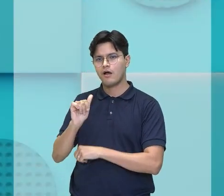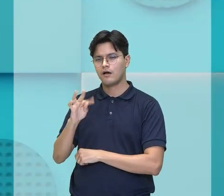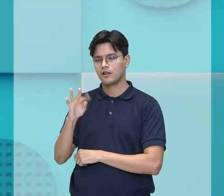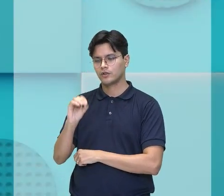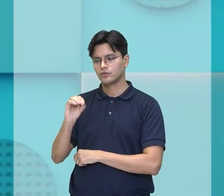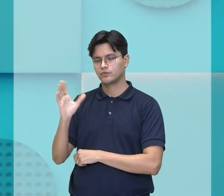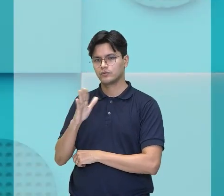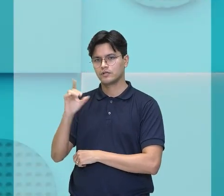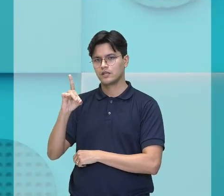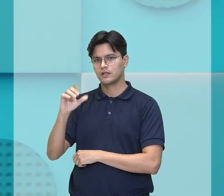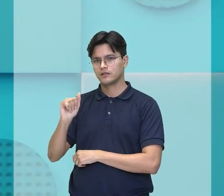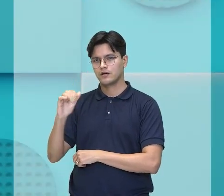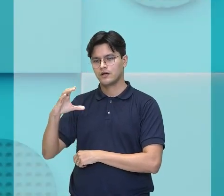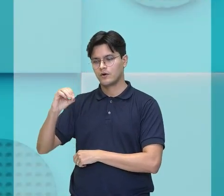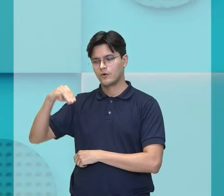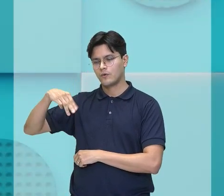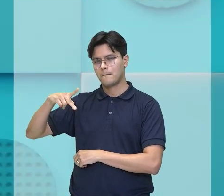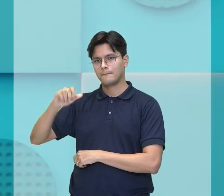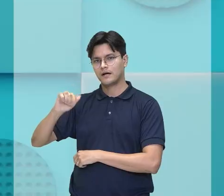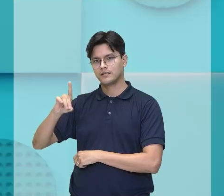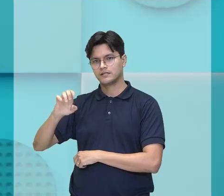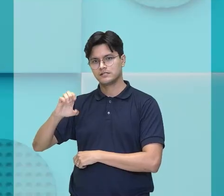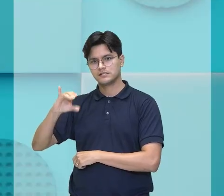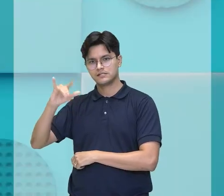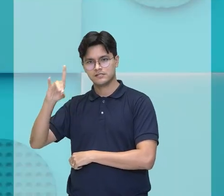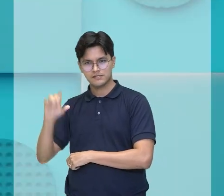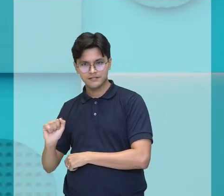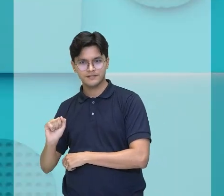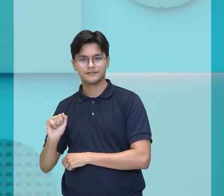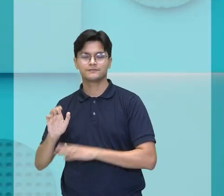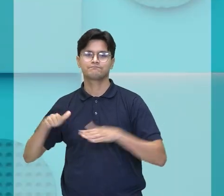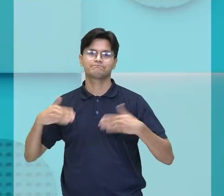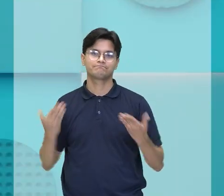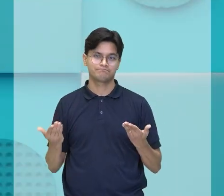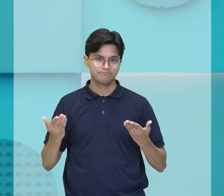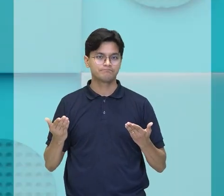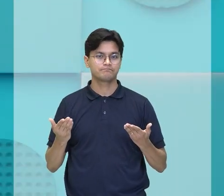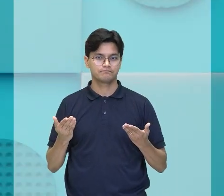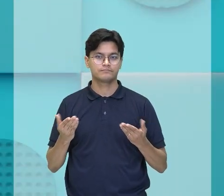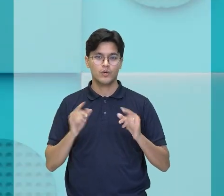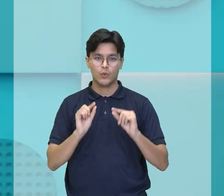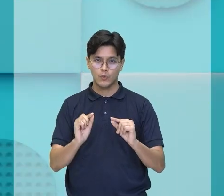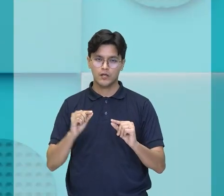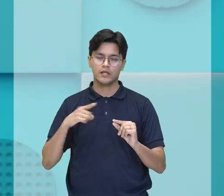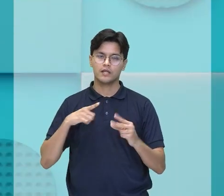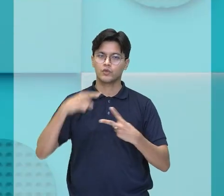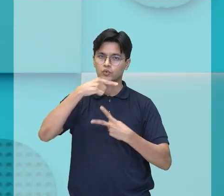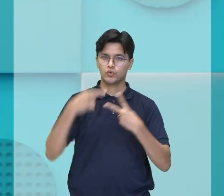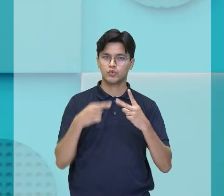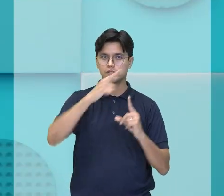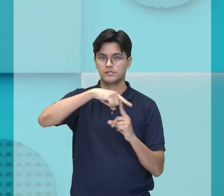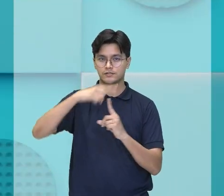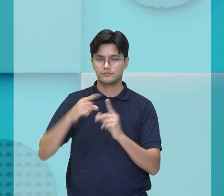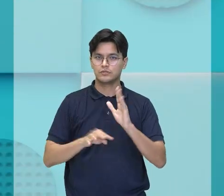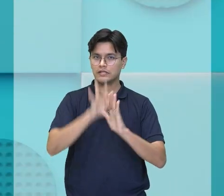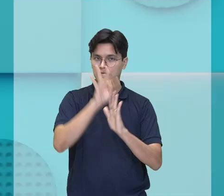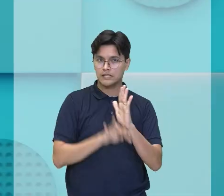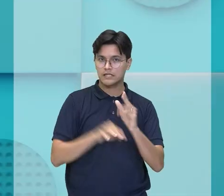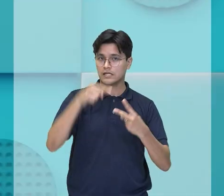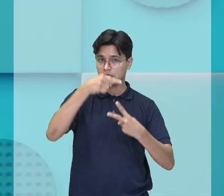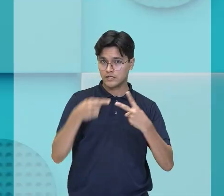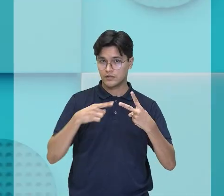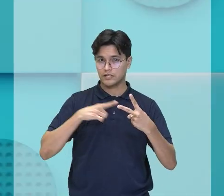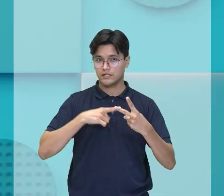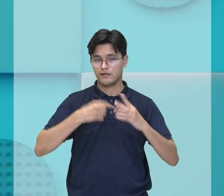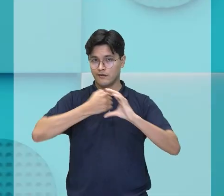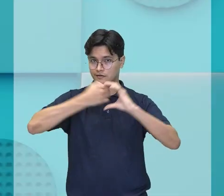nós vimos dentro do gênero dramático, né? Todas essas dois tipos de texto trazem características do gênero